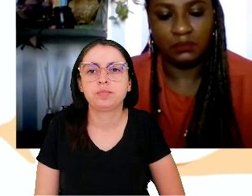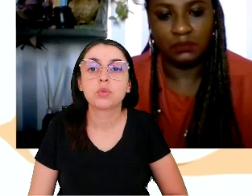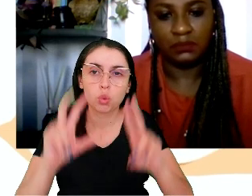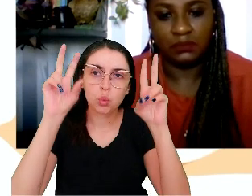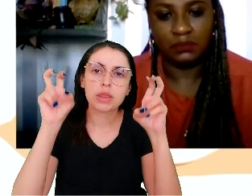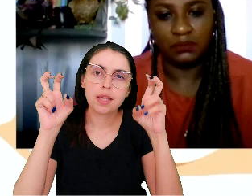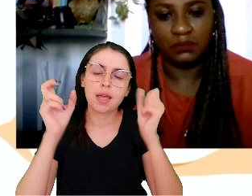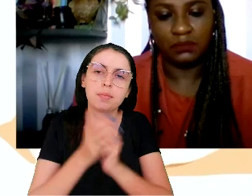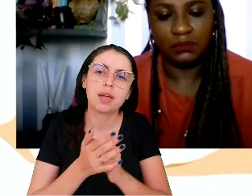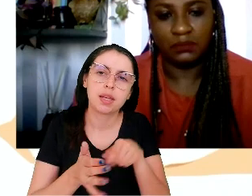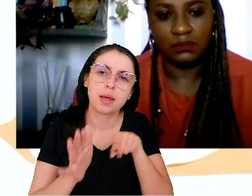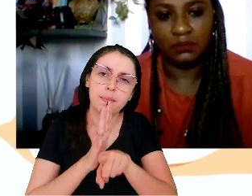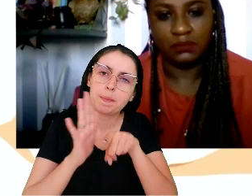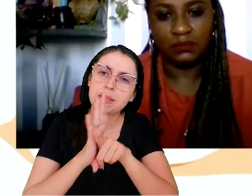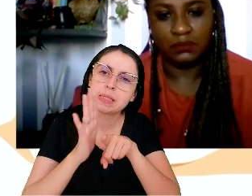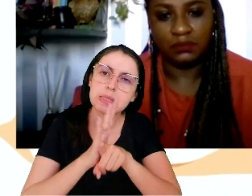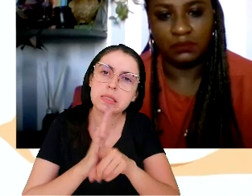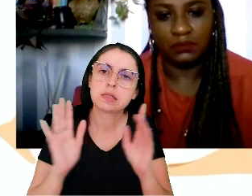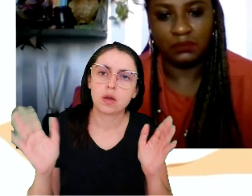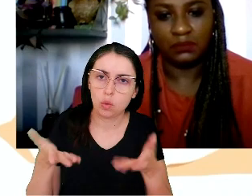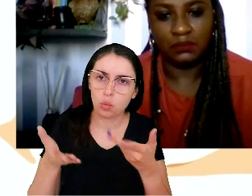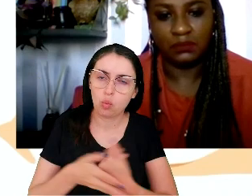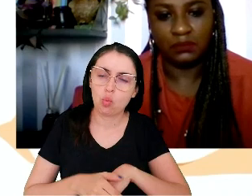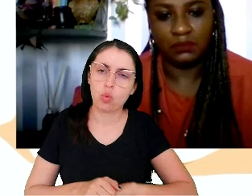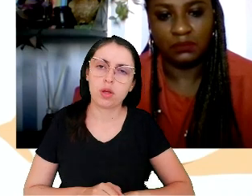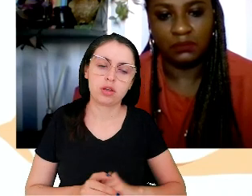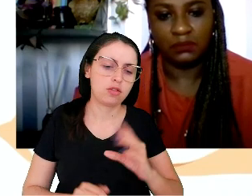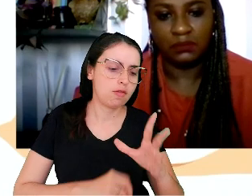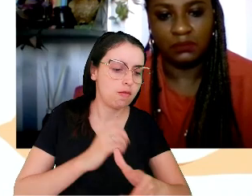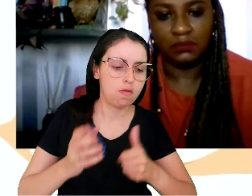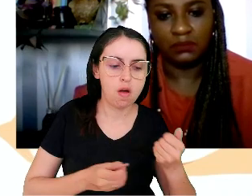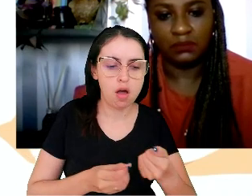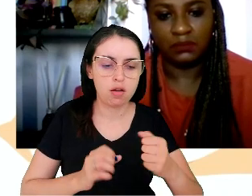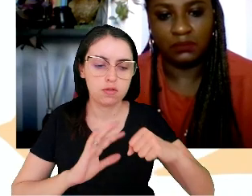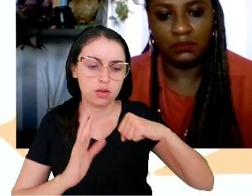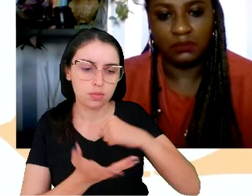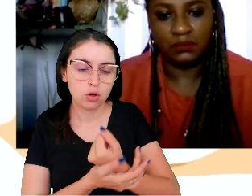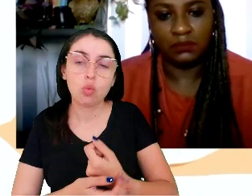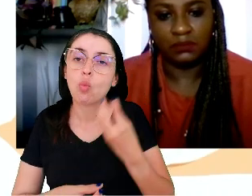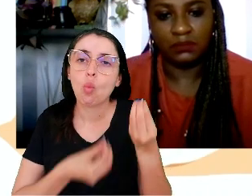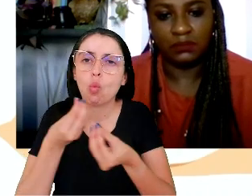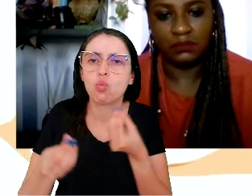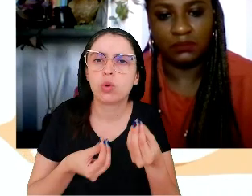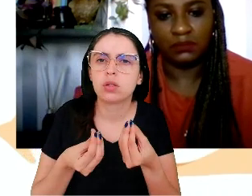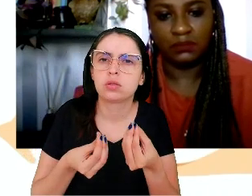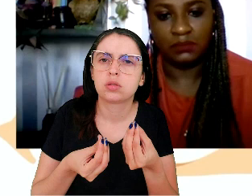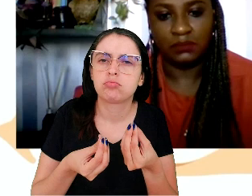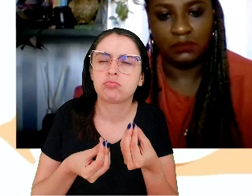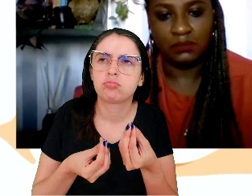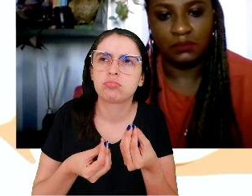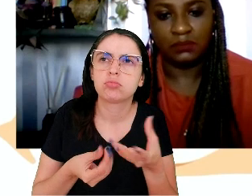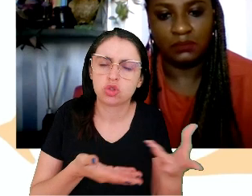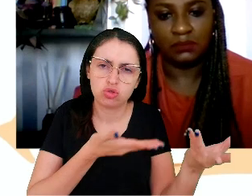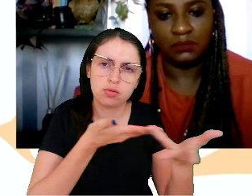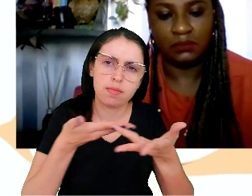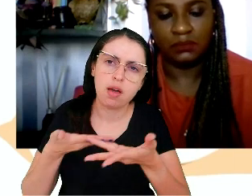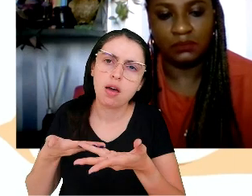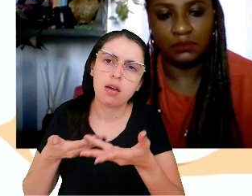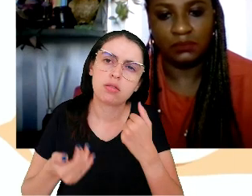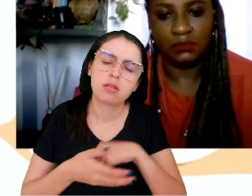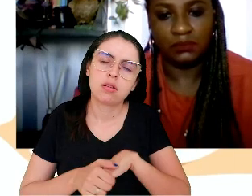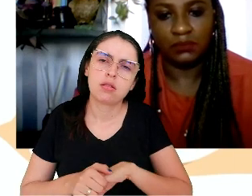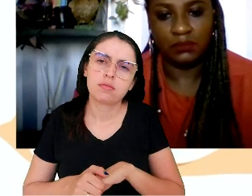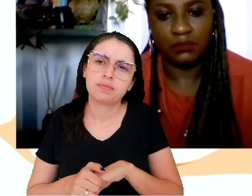O tema da minha pesquisa recente, né, que envolve pandemia e o motivo pelo qual acredito que eu tenha sido